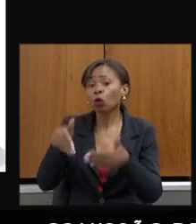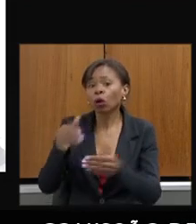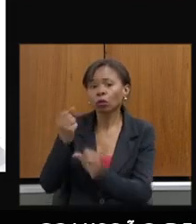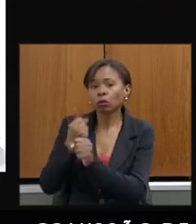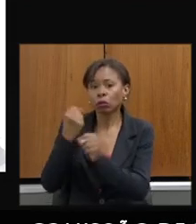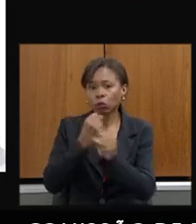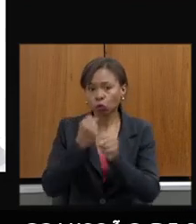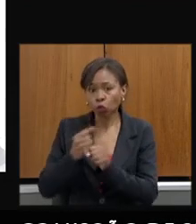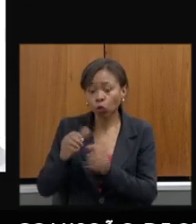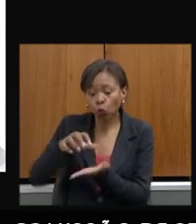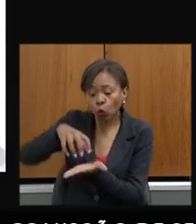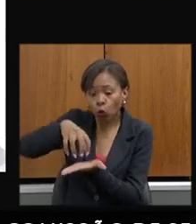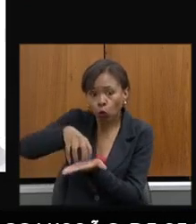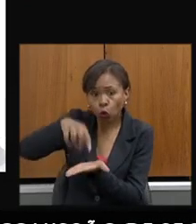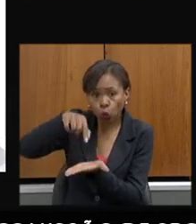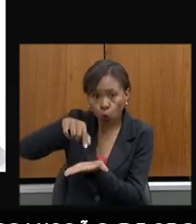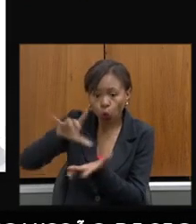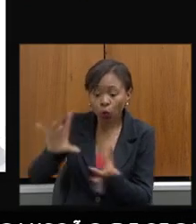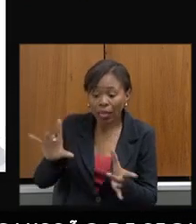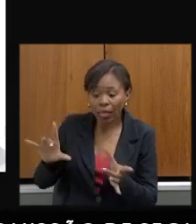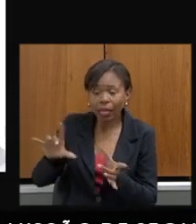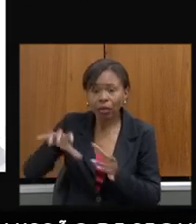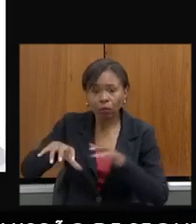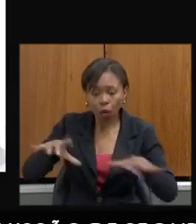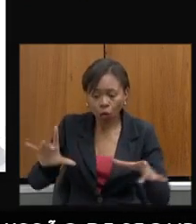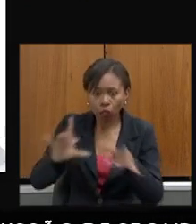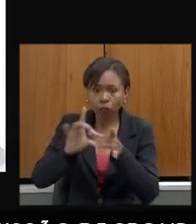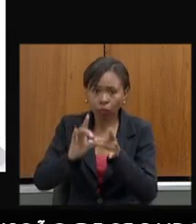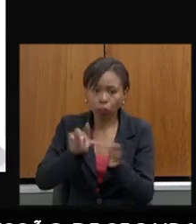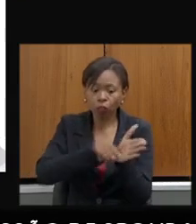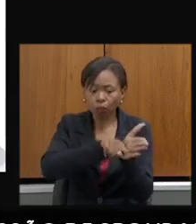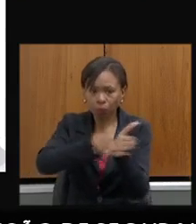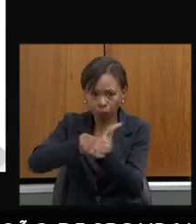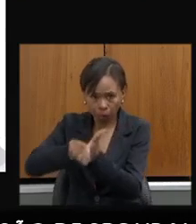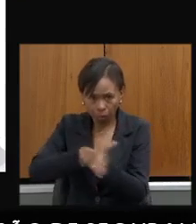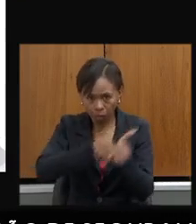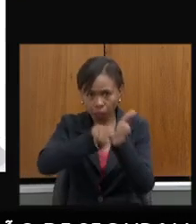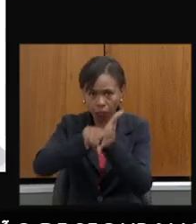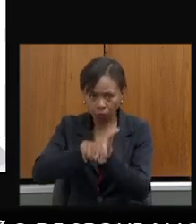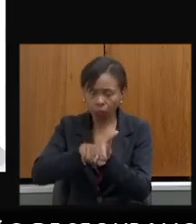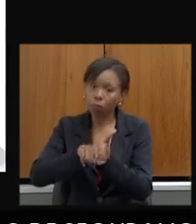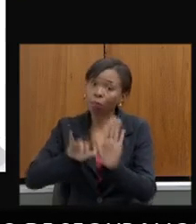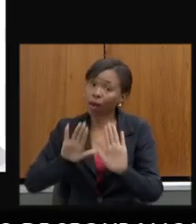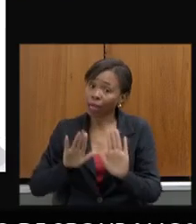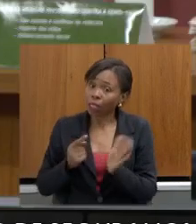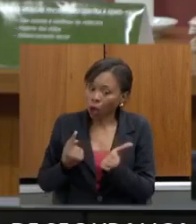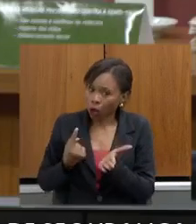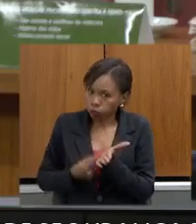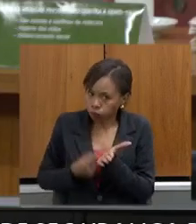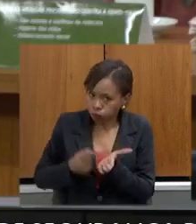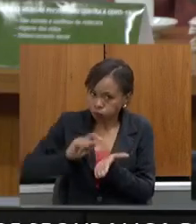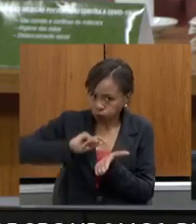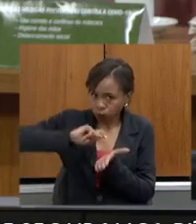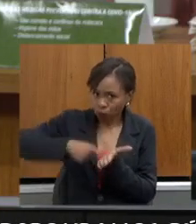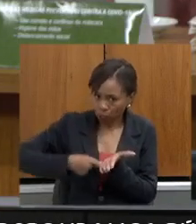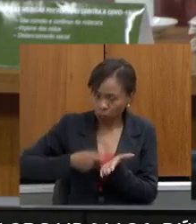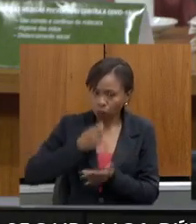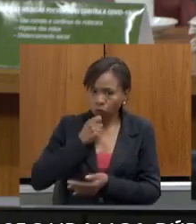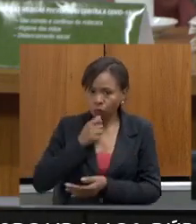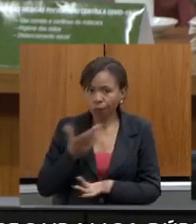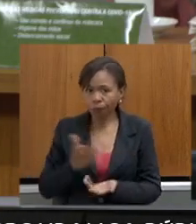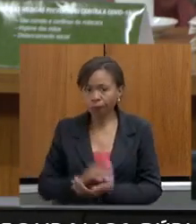Integrado de Perícias projeto em contratação pode passar